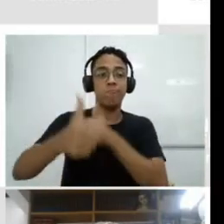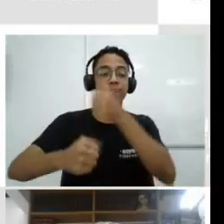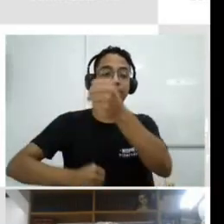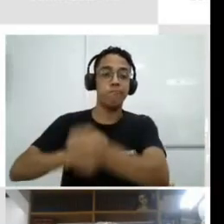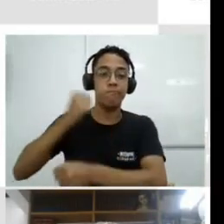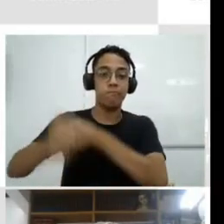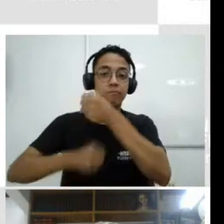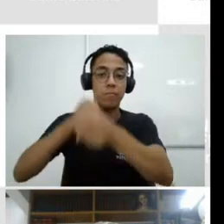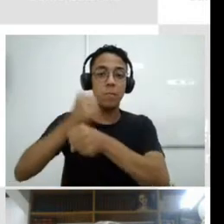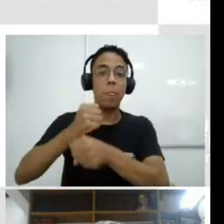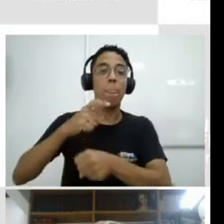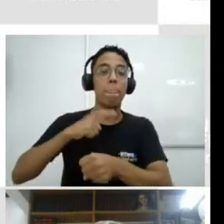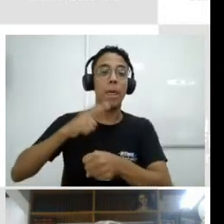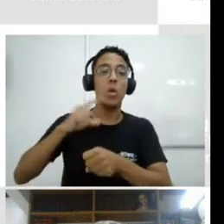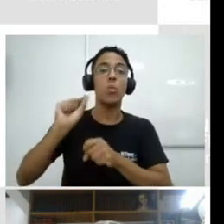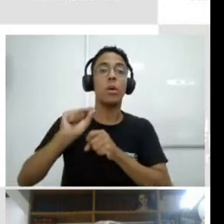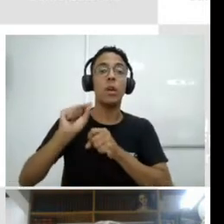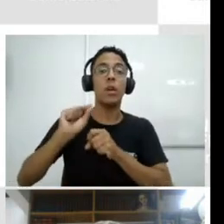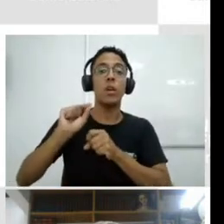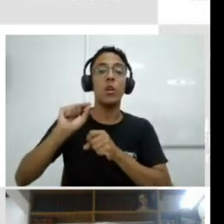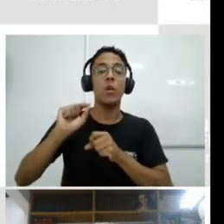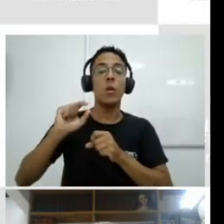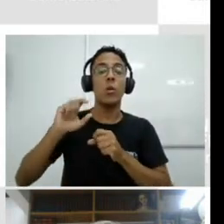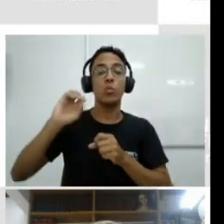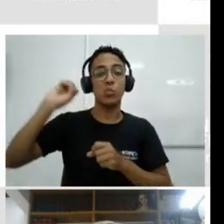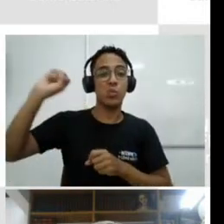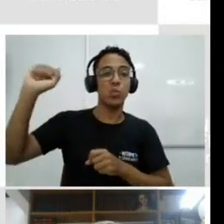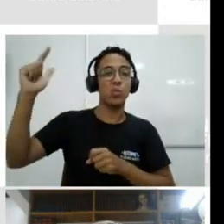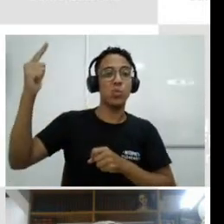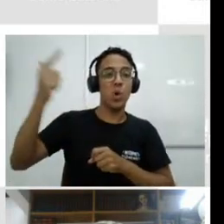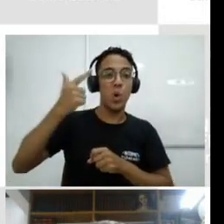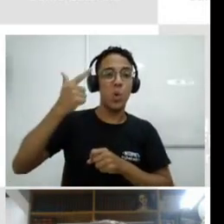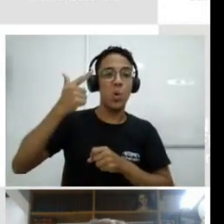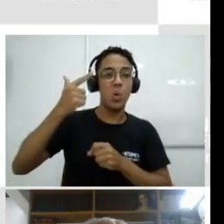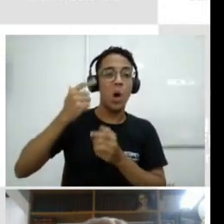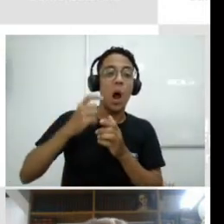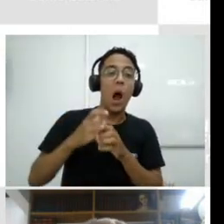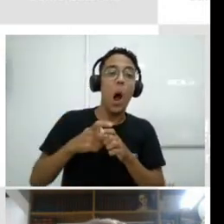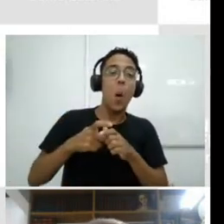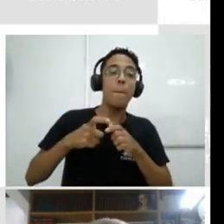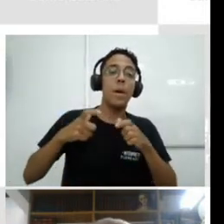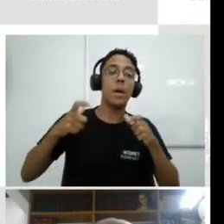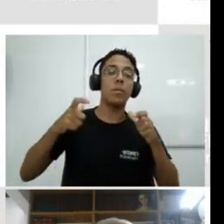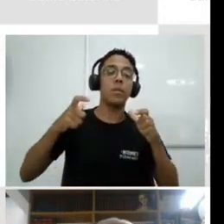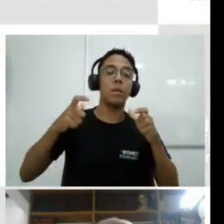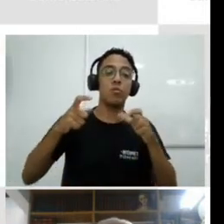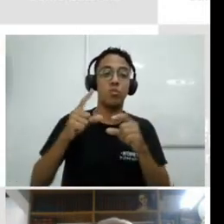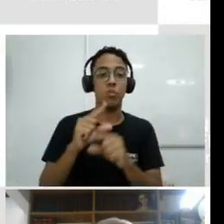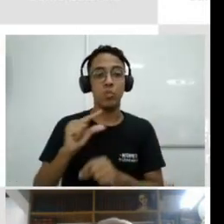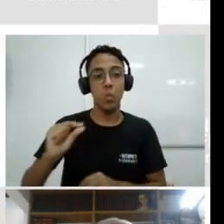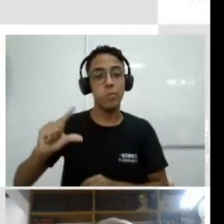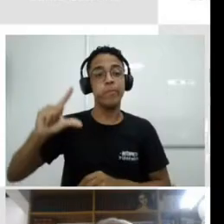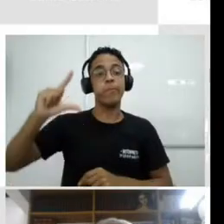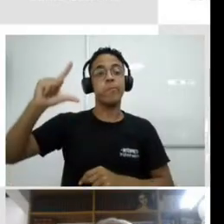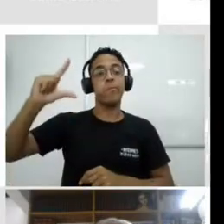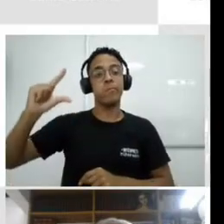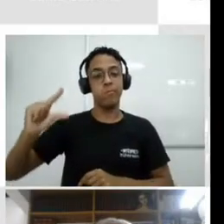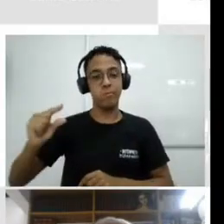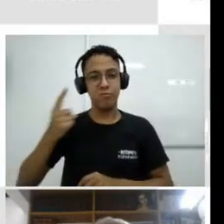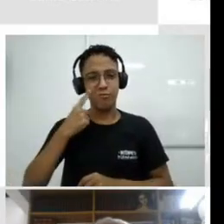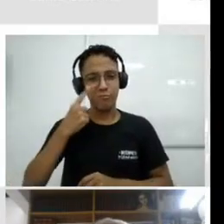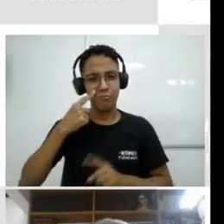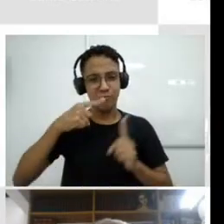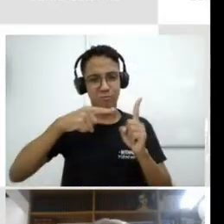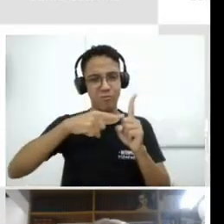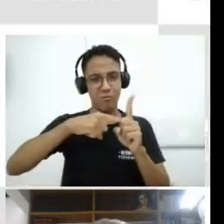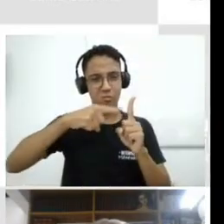solar, e o Sol aumenta um pouquinho a sua radiação, diminui um pouquinho a sua radiação, não altera quase nada. Percebem que essa variação aqui, ela